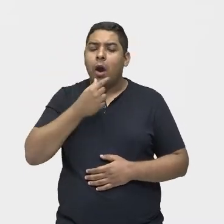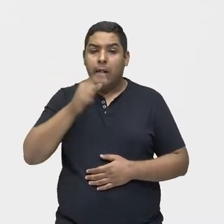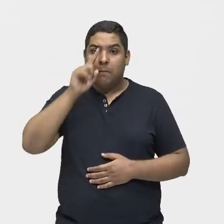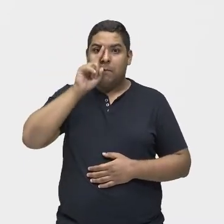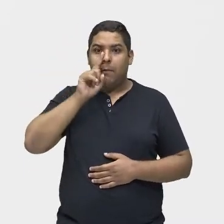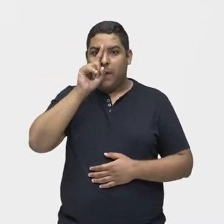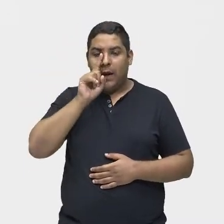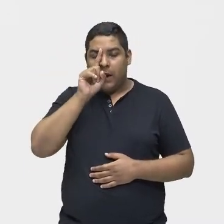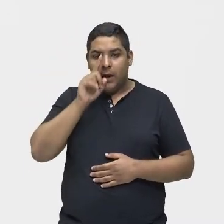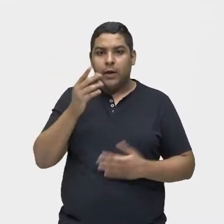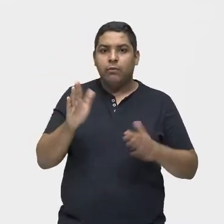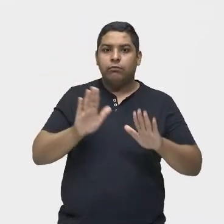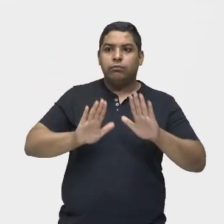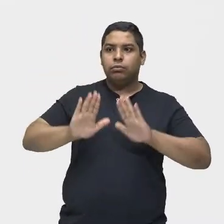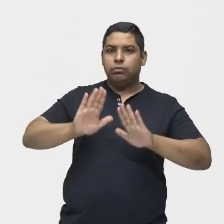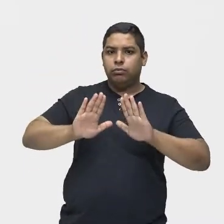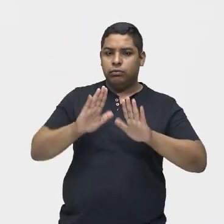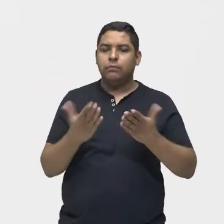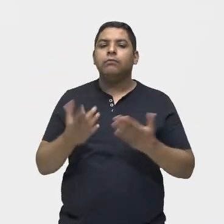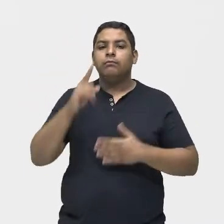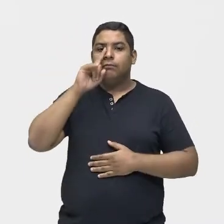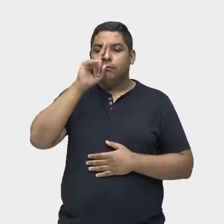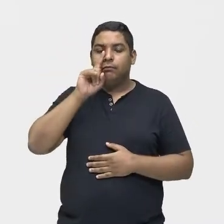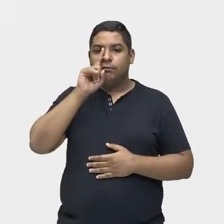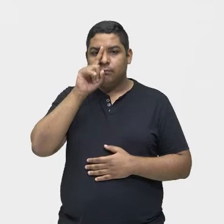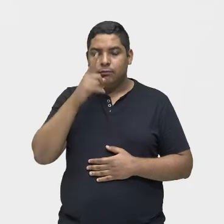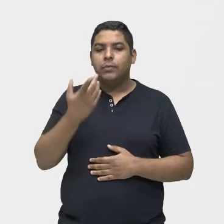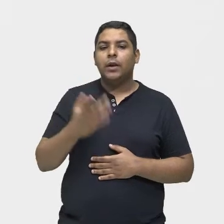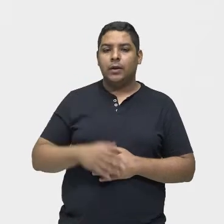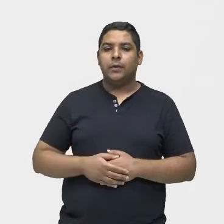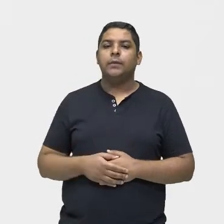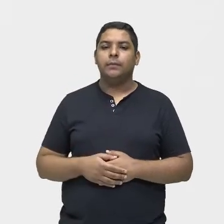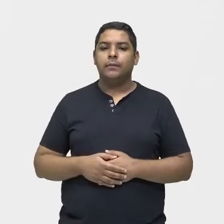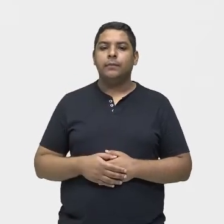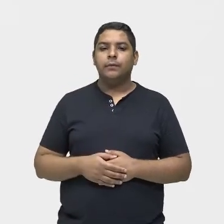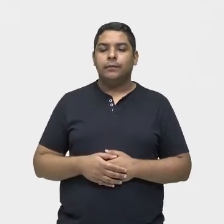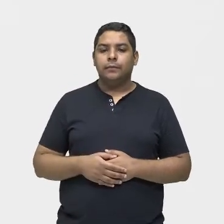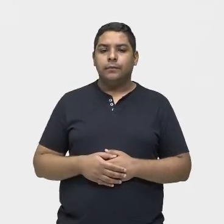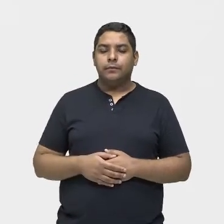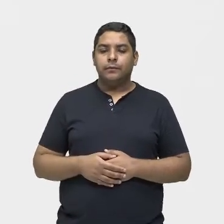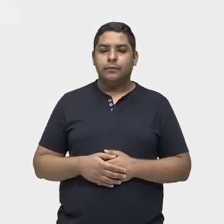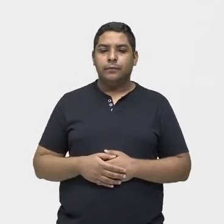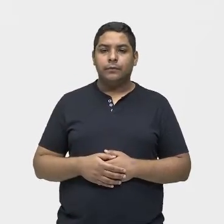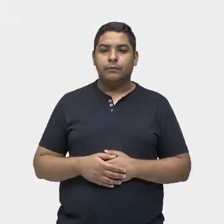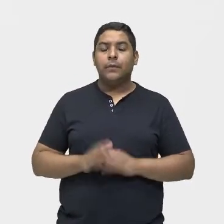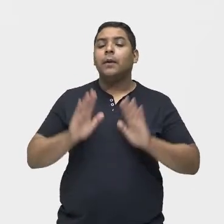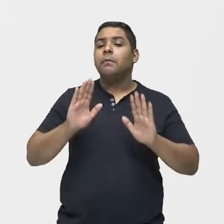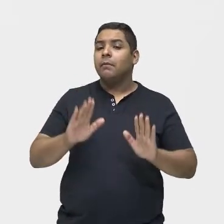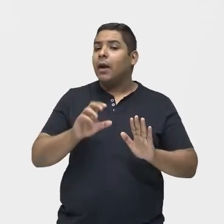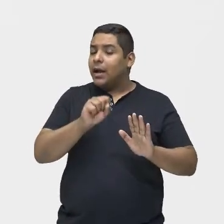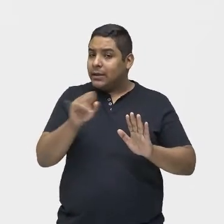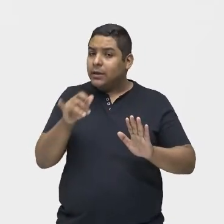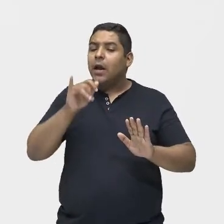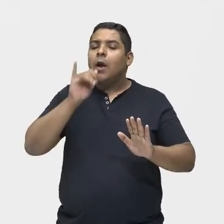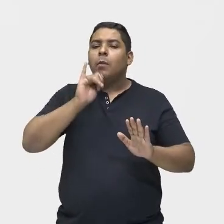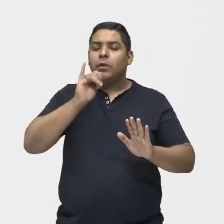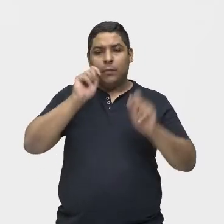checkmate. E aí também temos outra quando a dama ganha mobilidade, podendo se mover no espaço D1